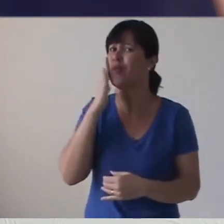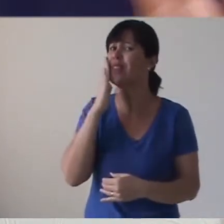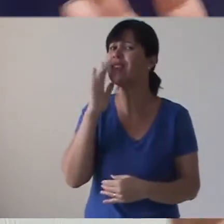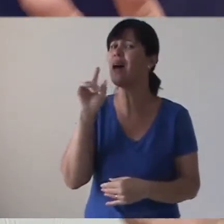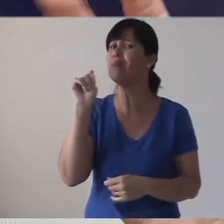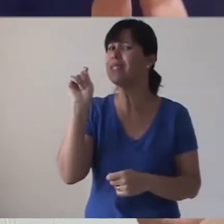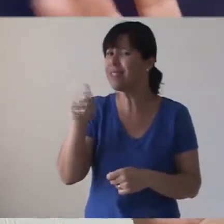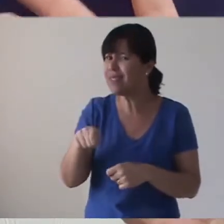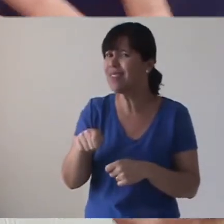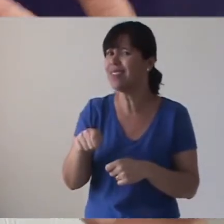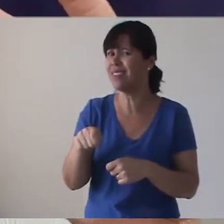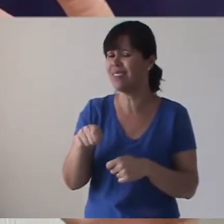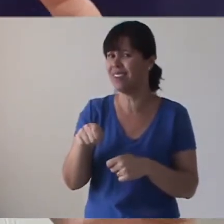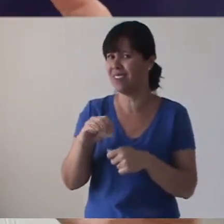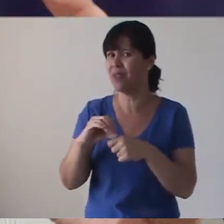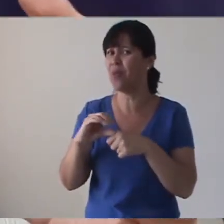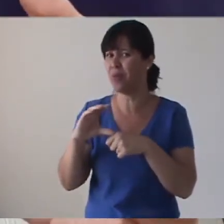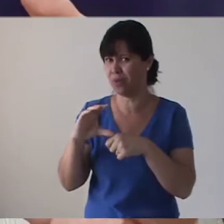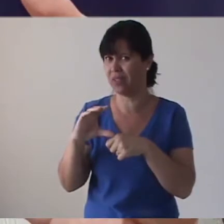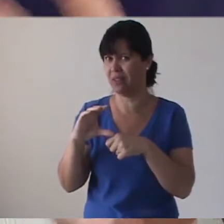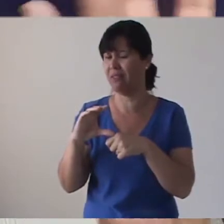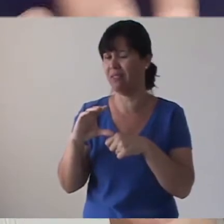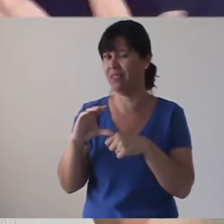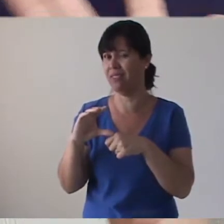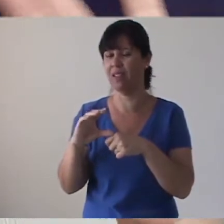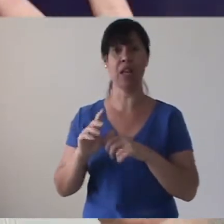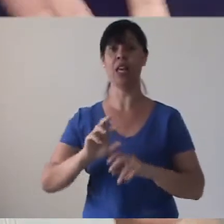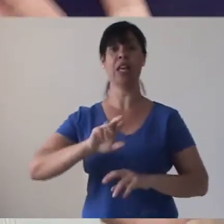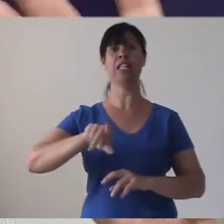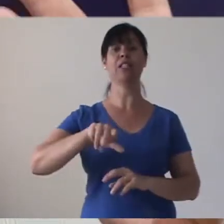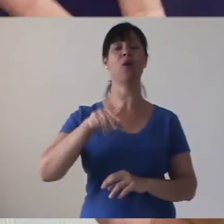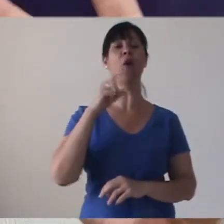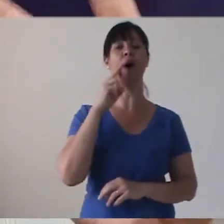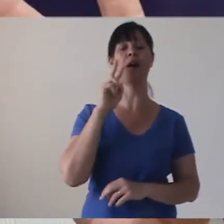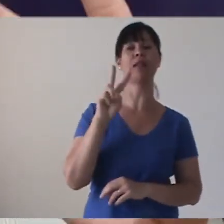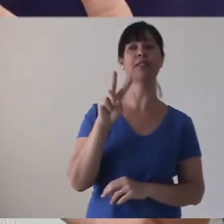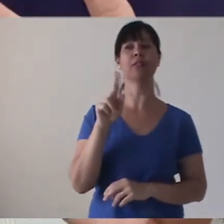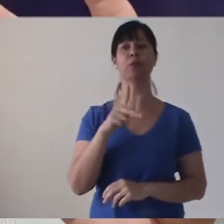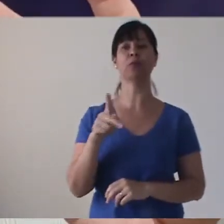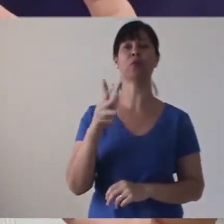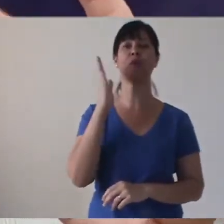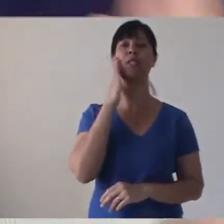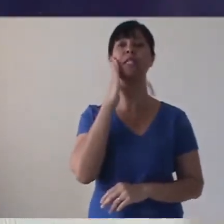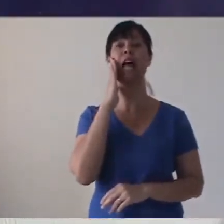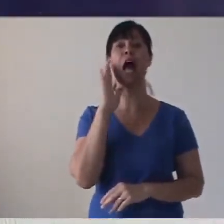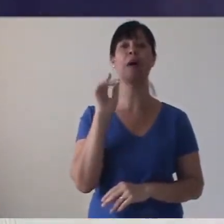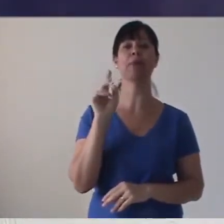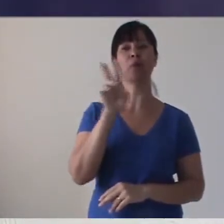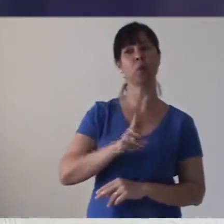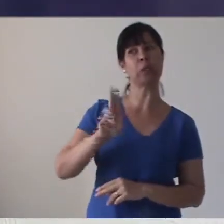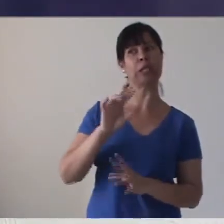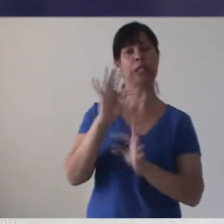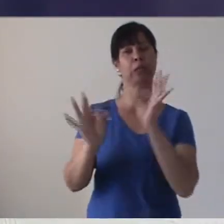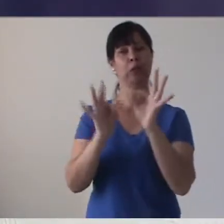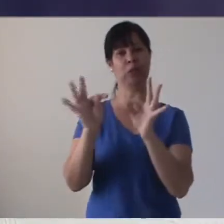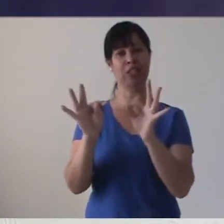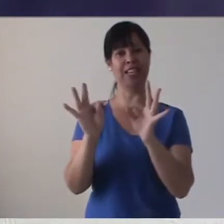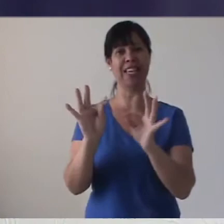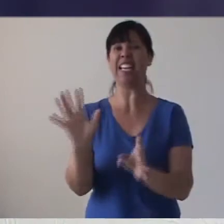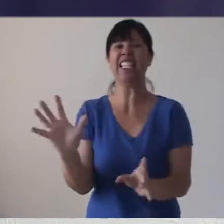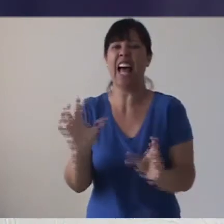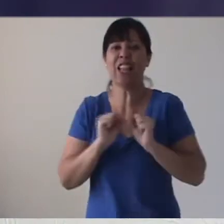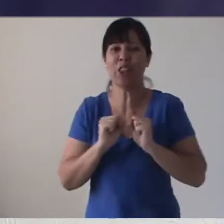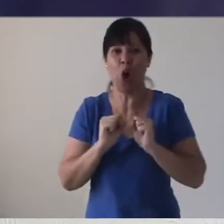tá? Diferente se ele sabe ou não mexer no aplicativo. Eles adoram ajudar o professor a mexer no aplicativo. Porém,